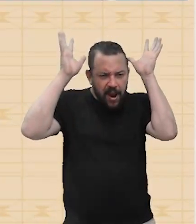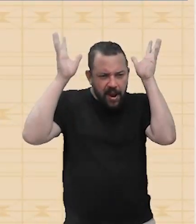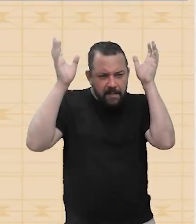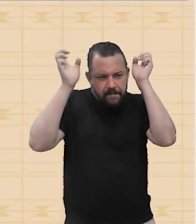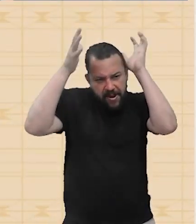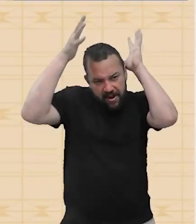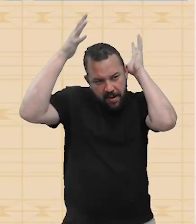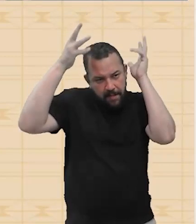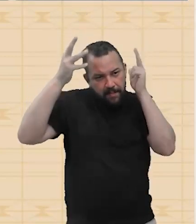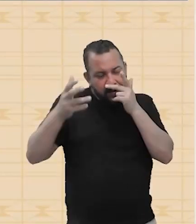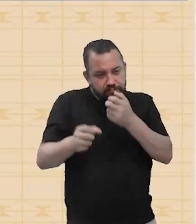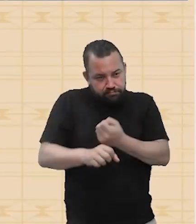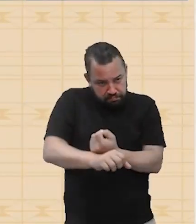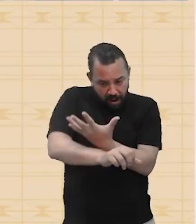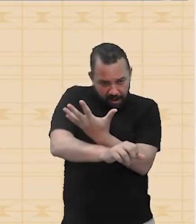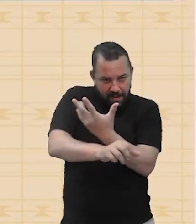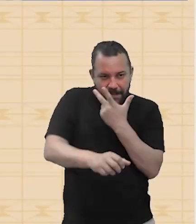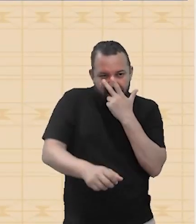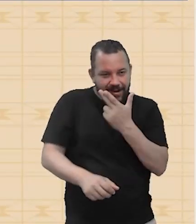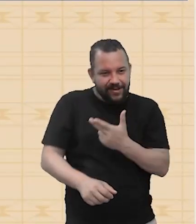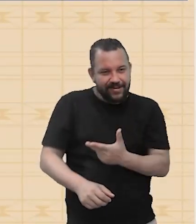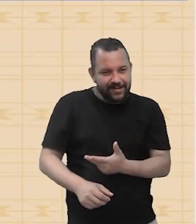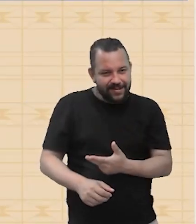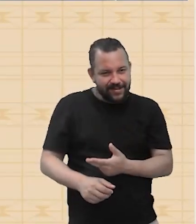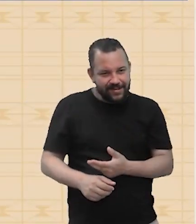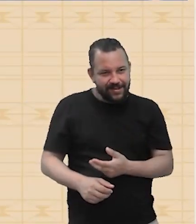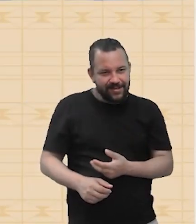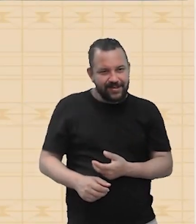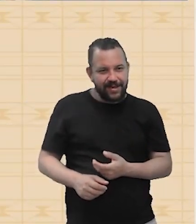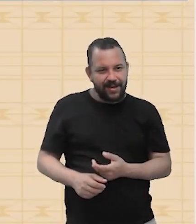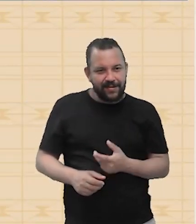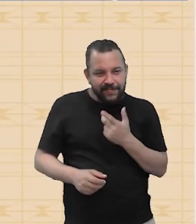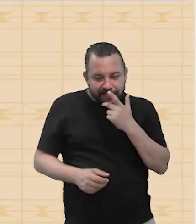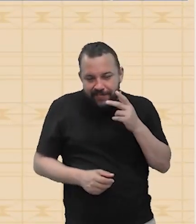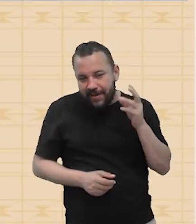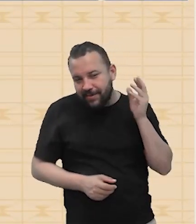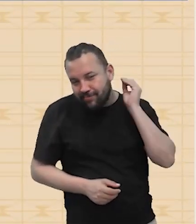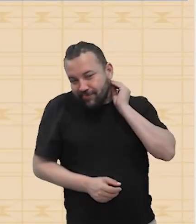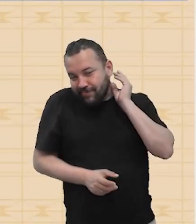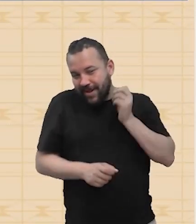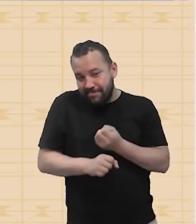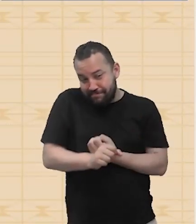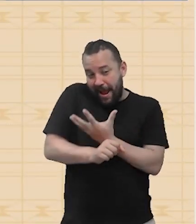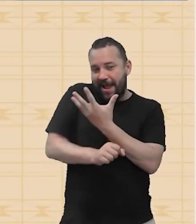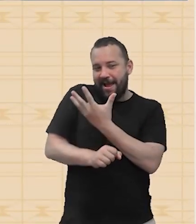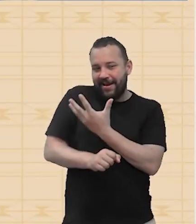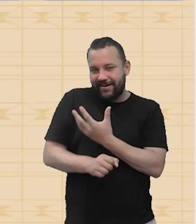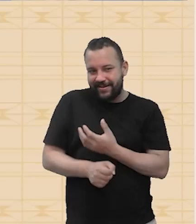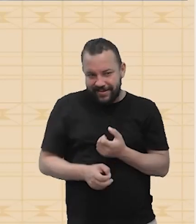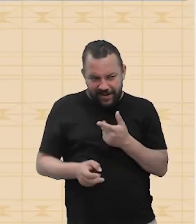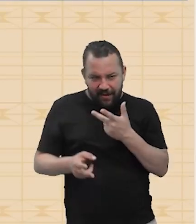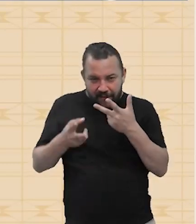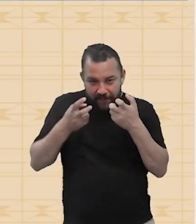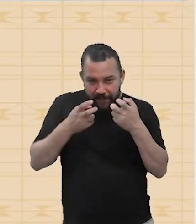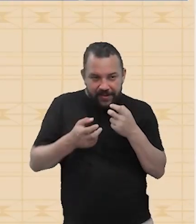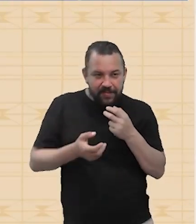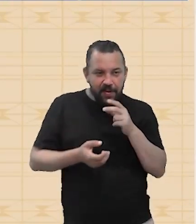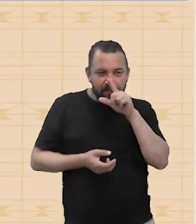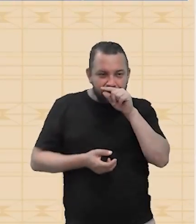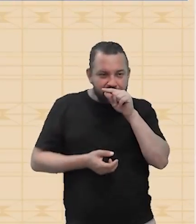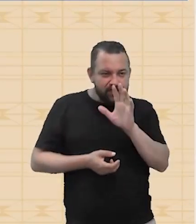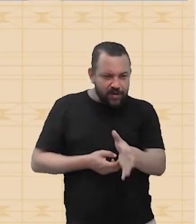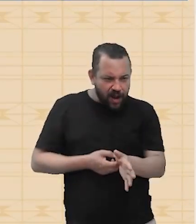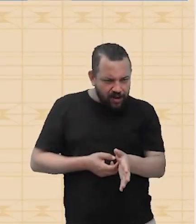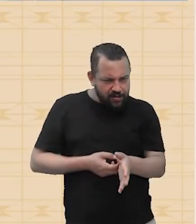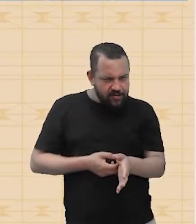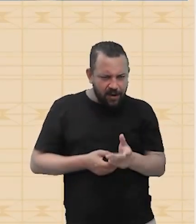pelinhos arrepiados, parecendo que deram um cheiro no cangote dele? Você já viu um pássaro desse jeito? Eu tenho certeza que você já notou isso. E